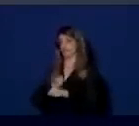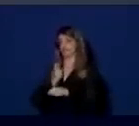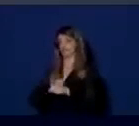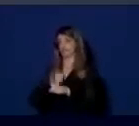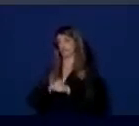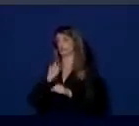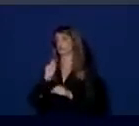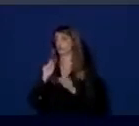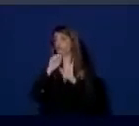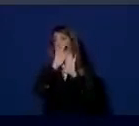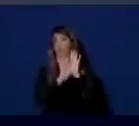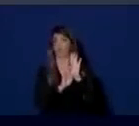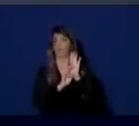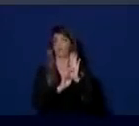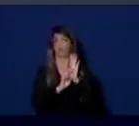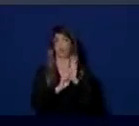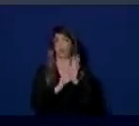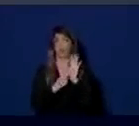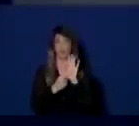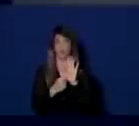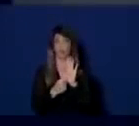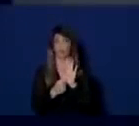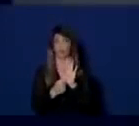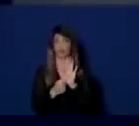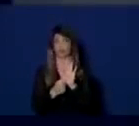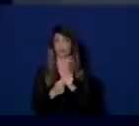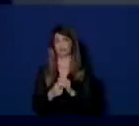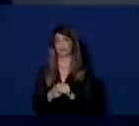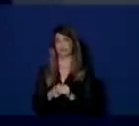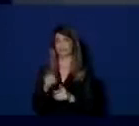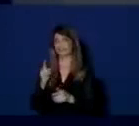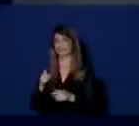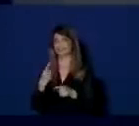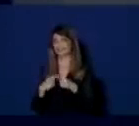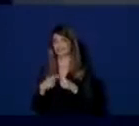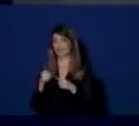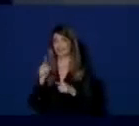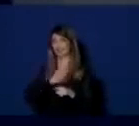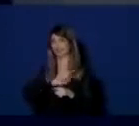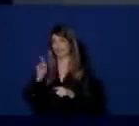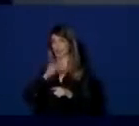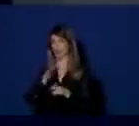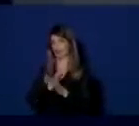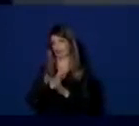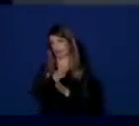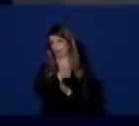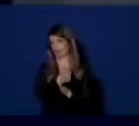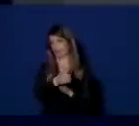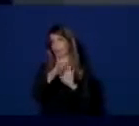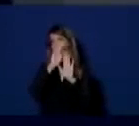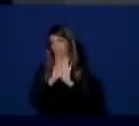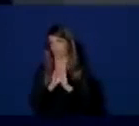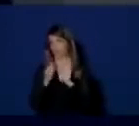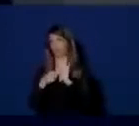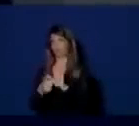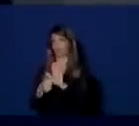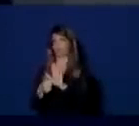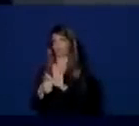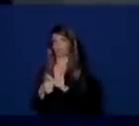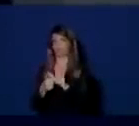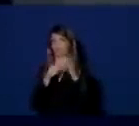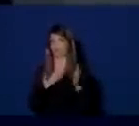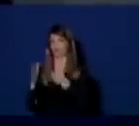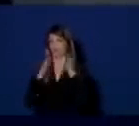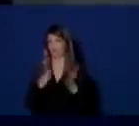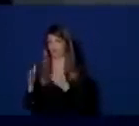livro-texto diz, e o mercado é muito mais segmentado do que o livro-texto diz. As implicações práticas é que, fluxo importa